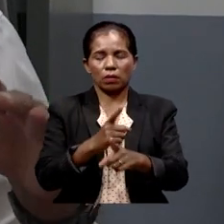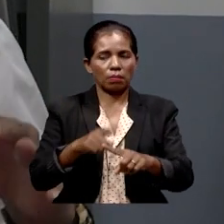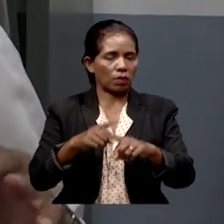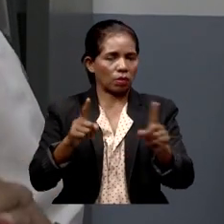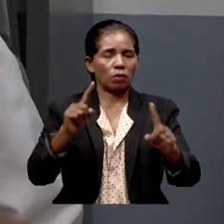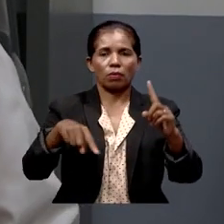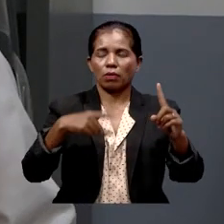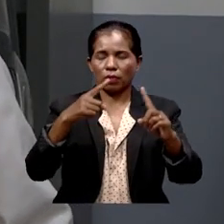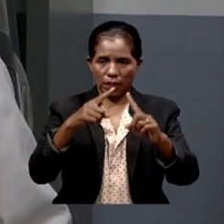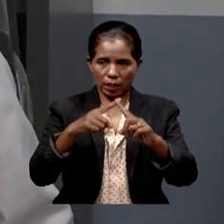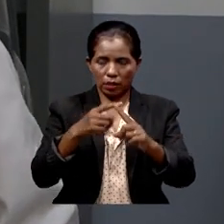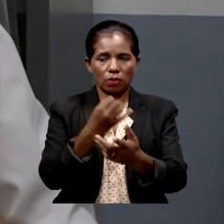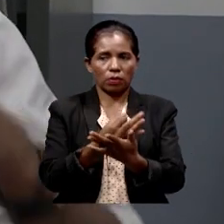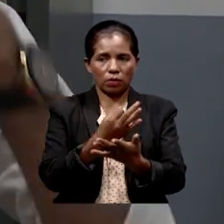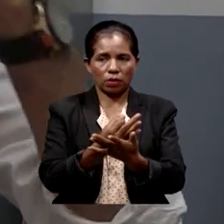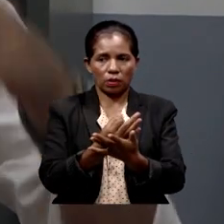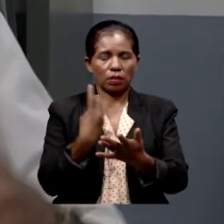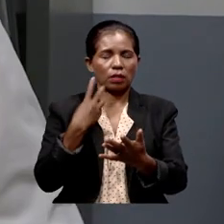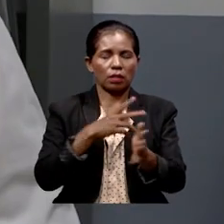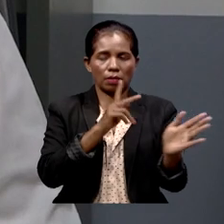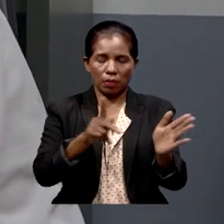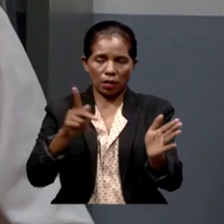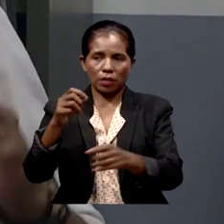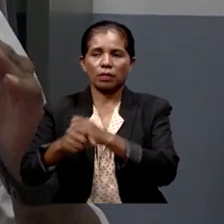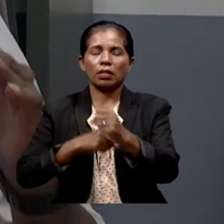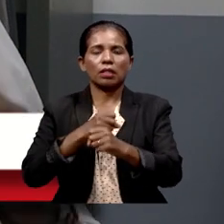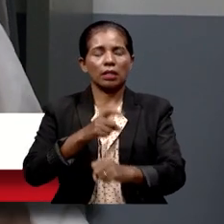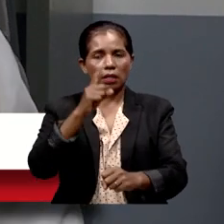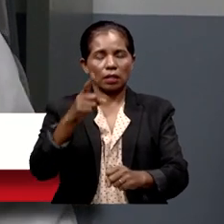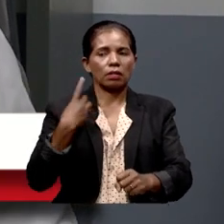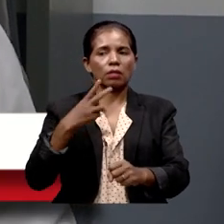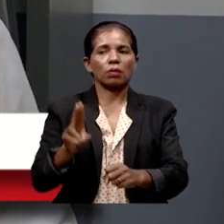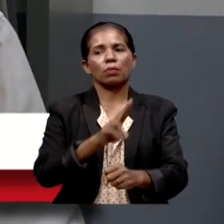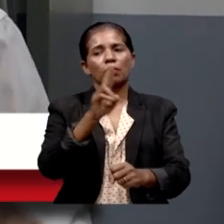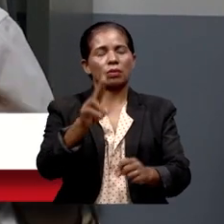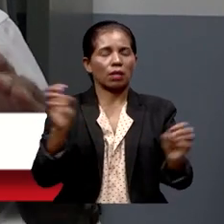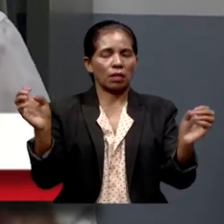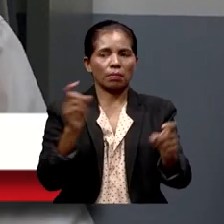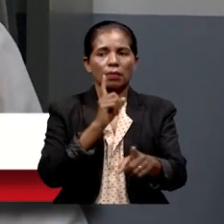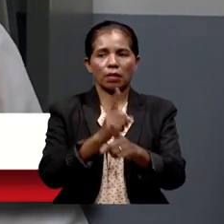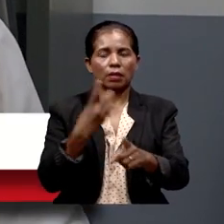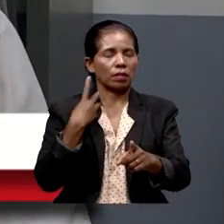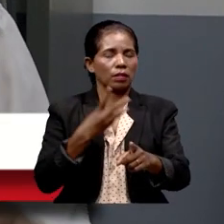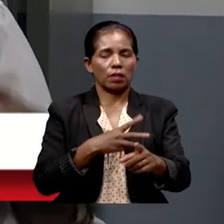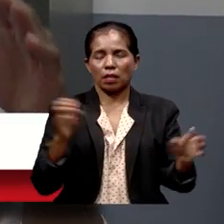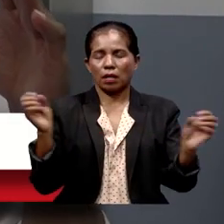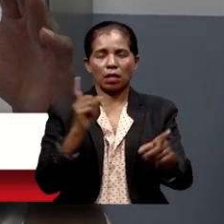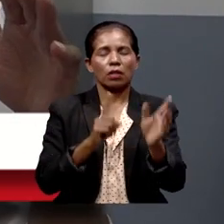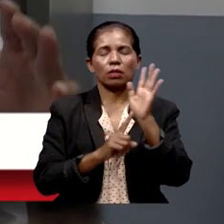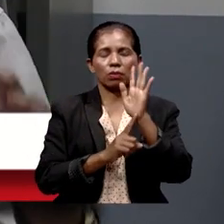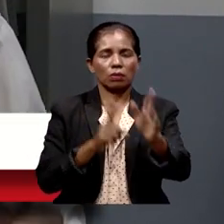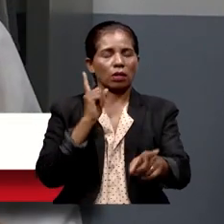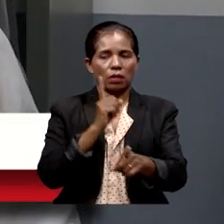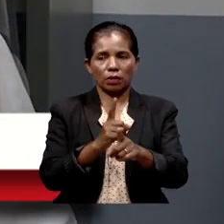wa hira orsamento ne peke ita plano ne hatina nida executa sa ne peke la masimo ne hatu kata failanso failanso ne